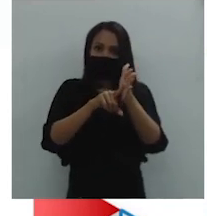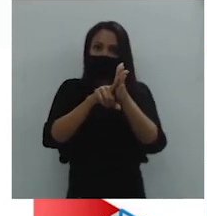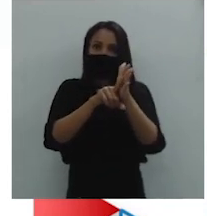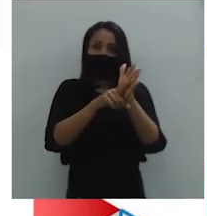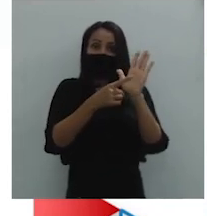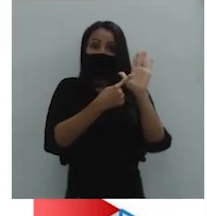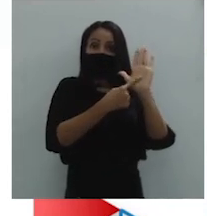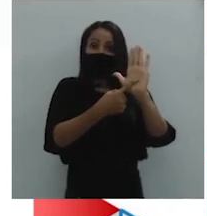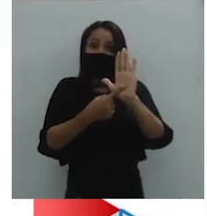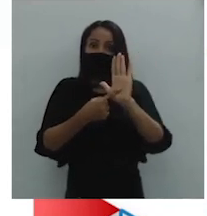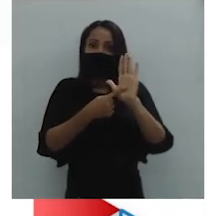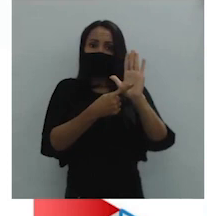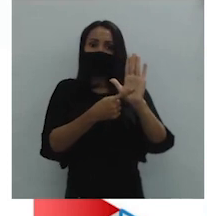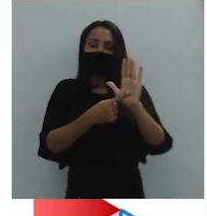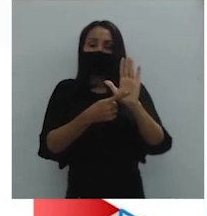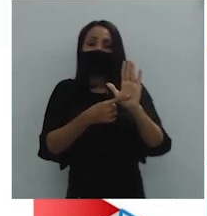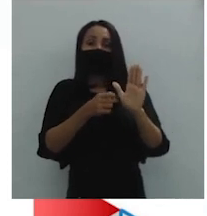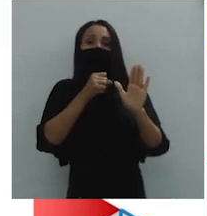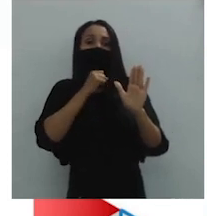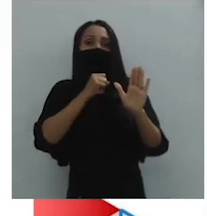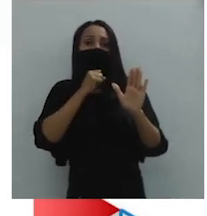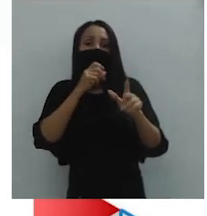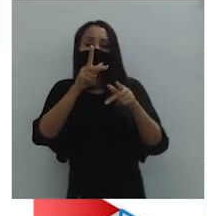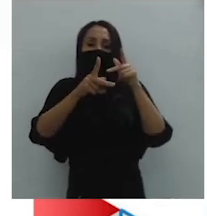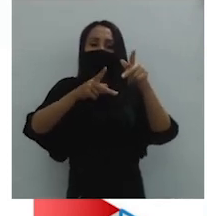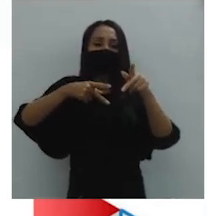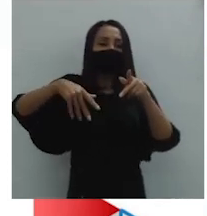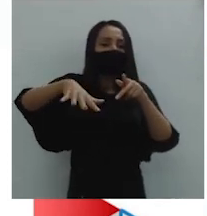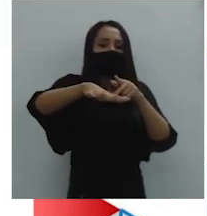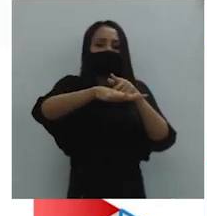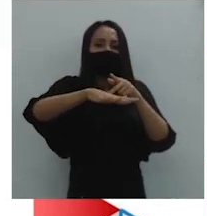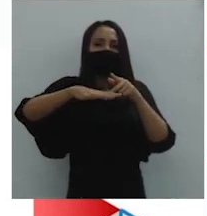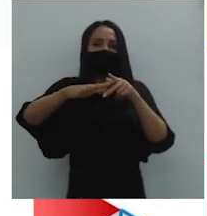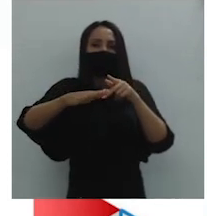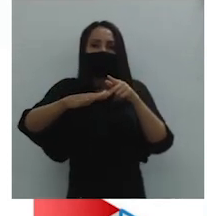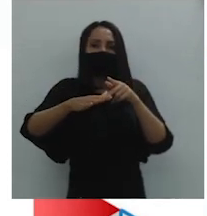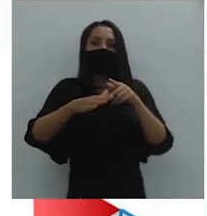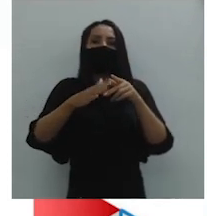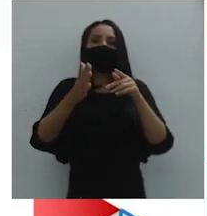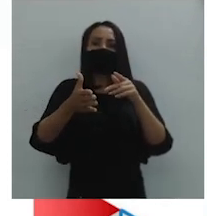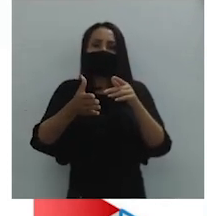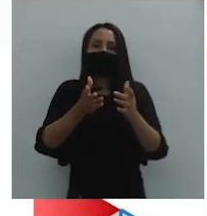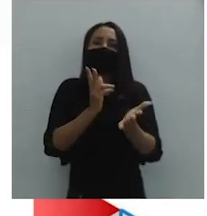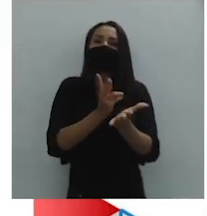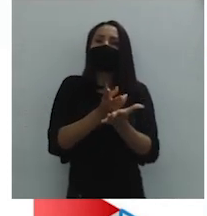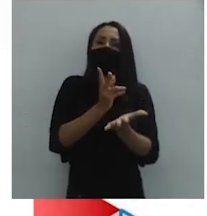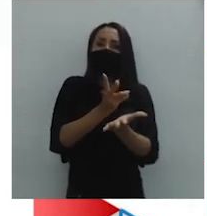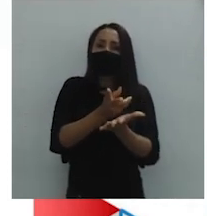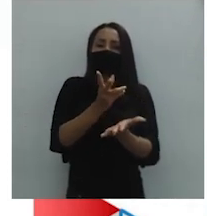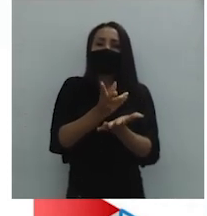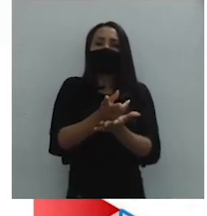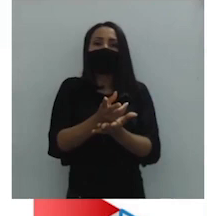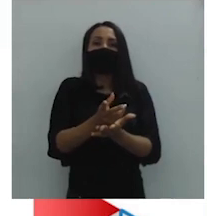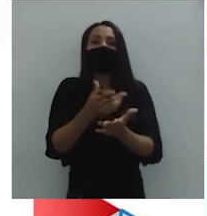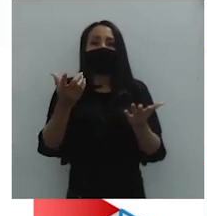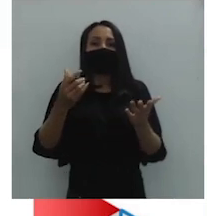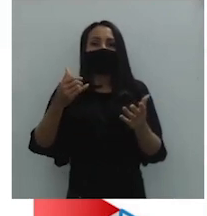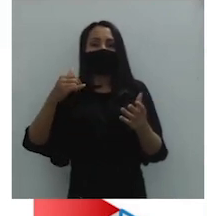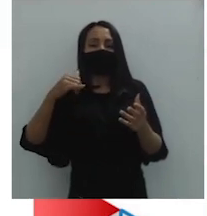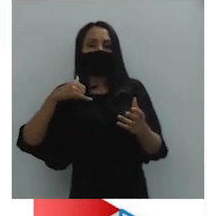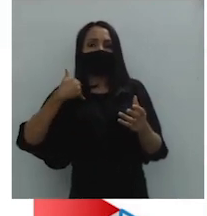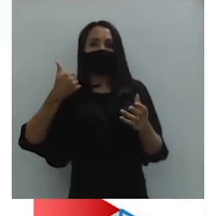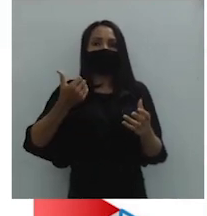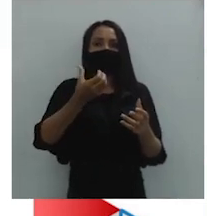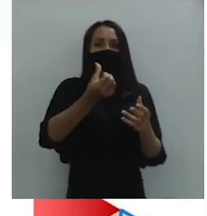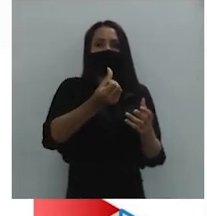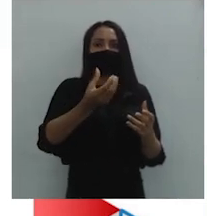mostram que a tendência do envelhecimento da população ela vem se mantendo e o número de pessoas com mais de 60 anos